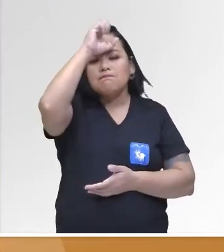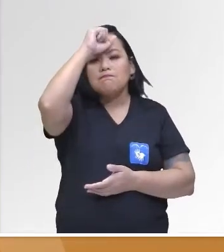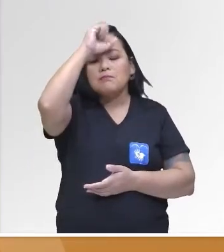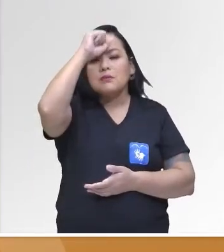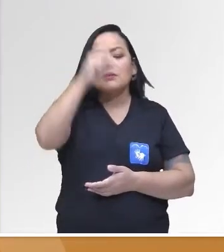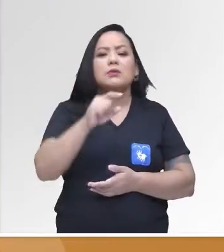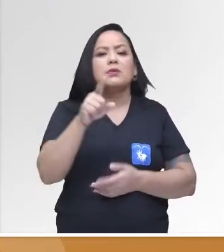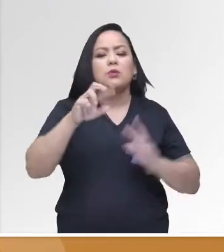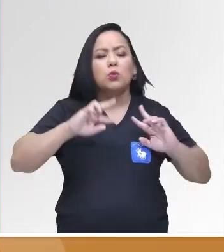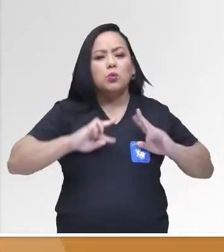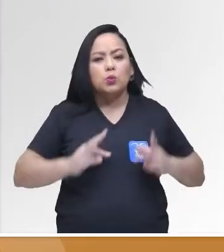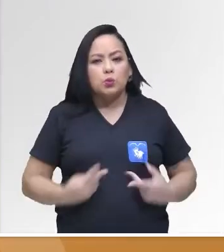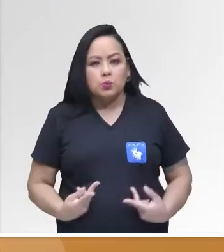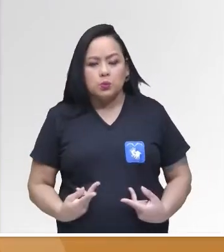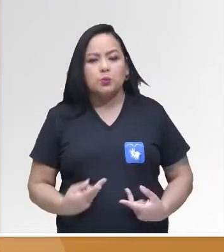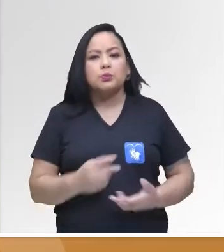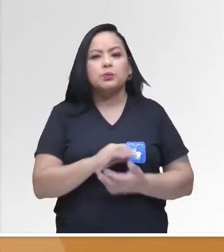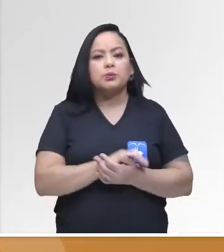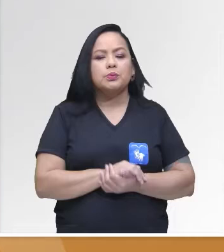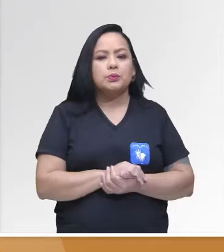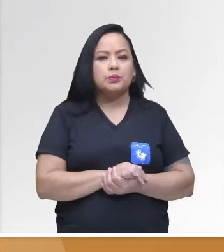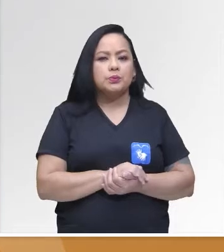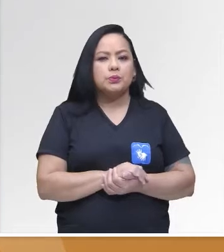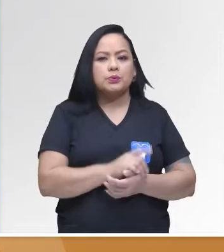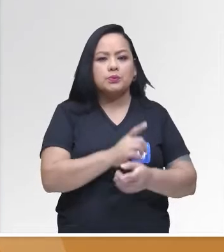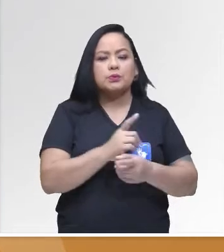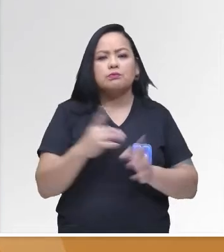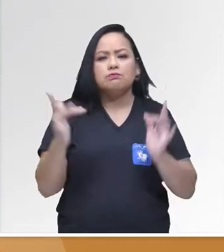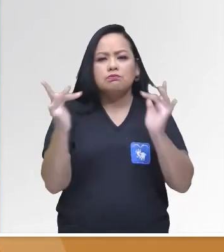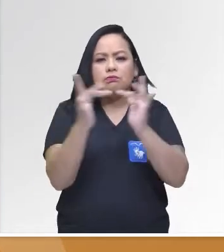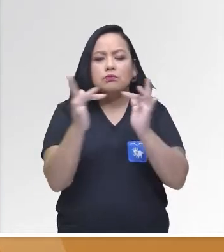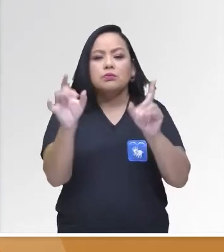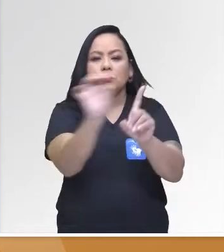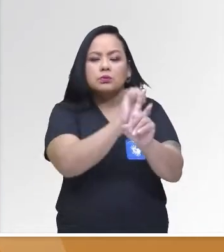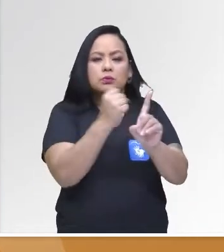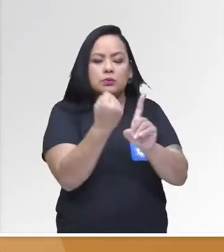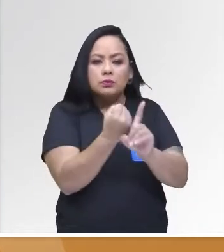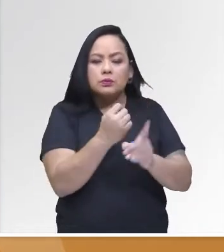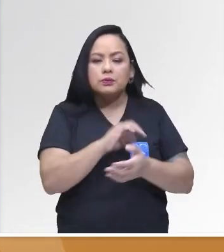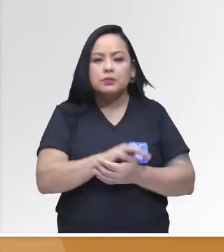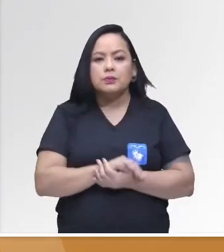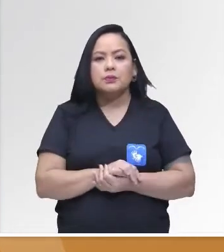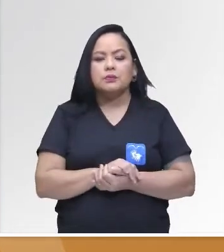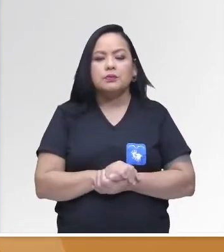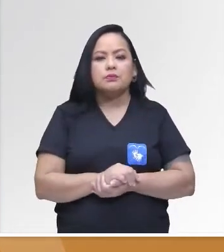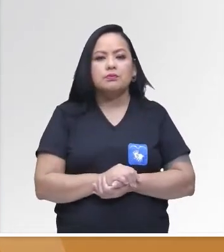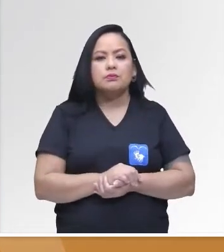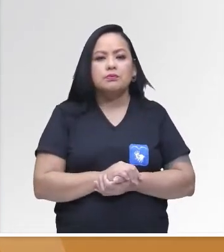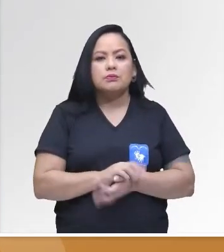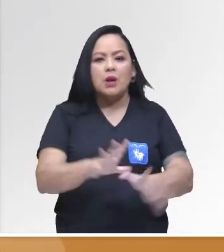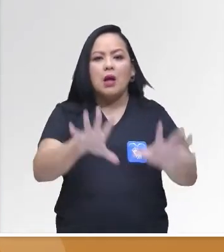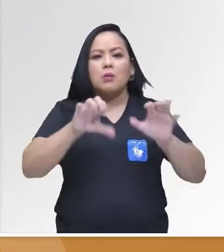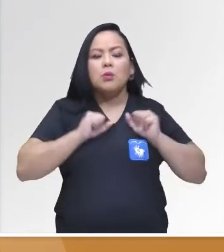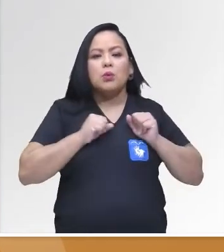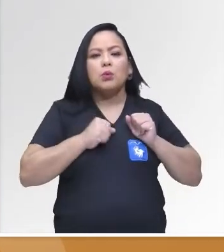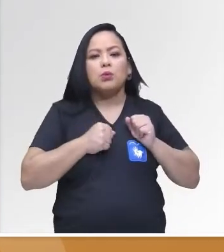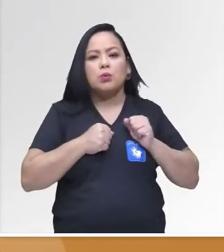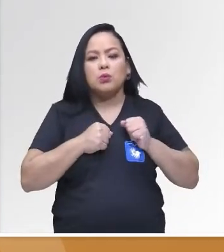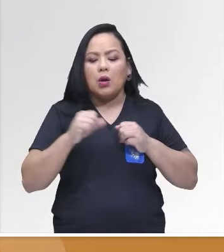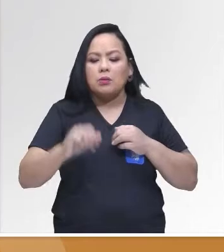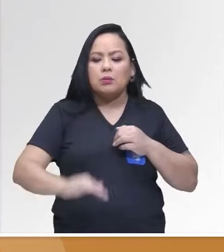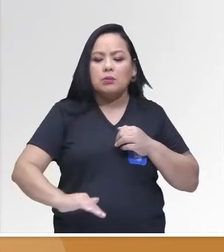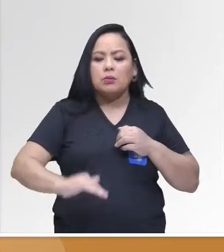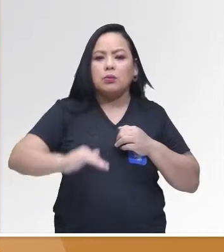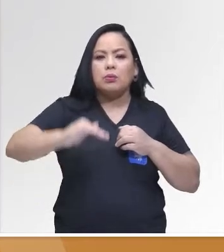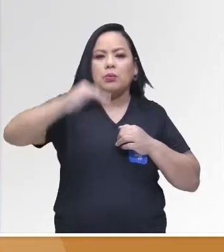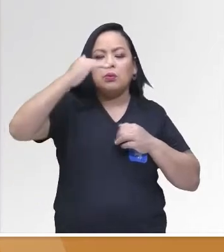que o ser humano, em contato social, adquire ao longo de sua